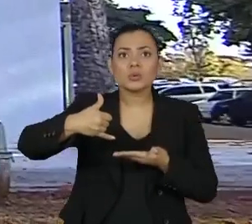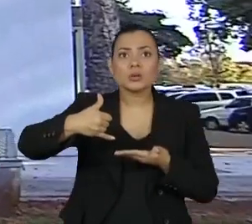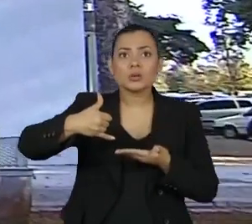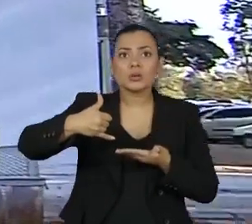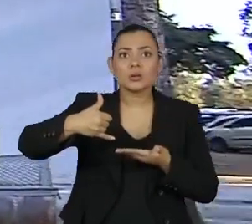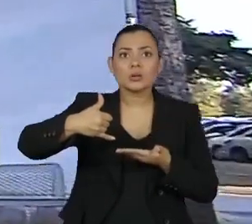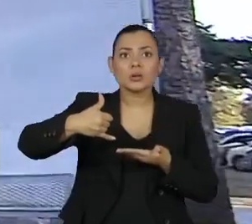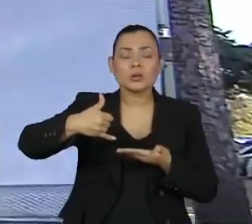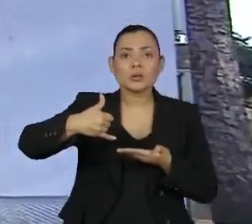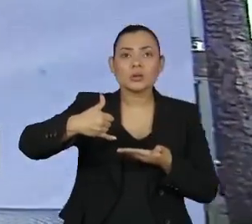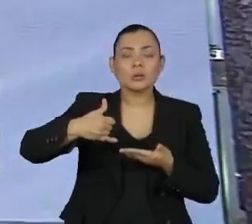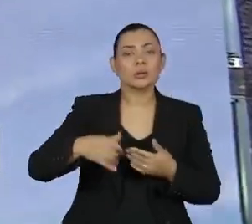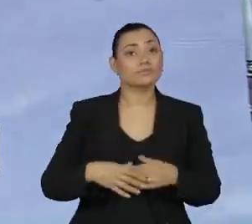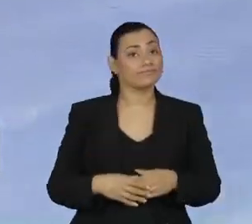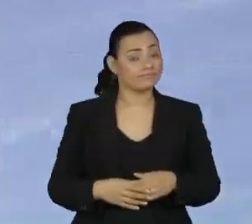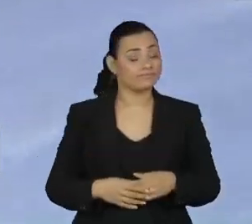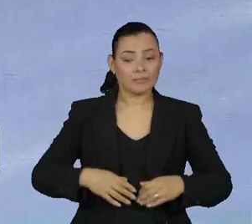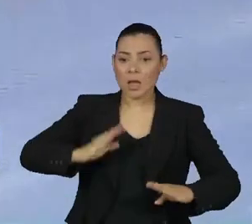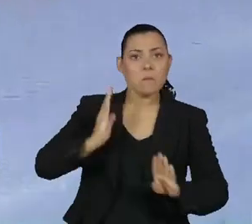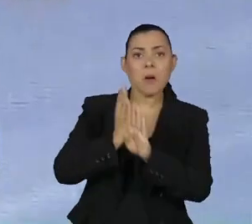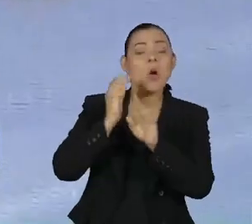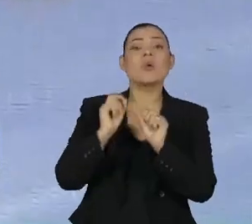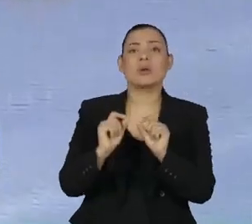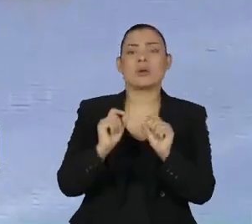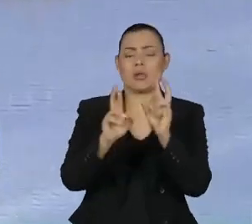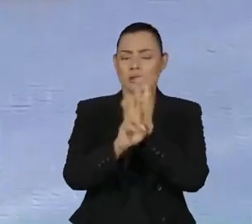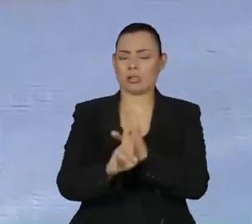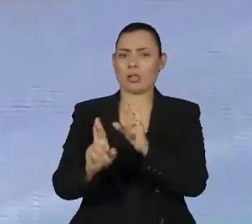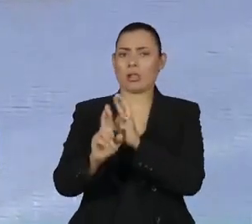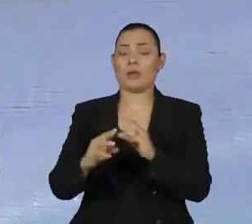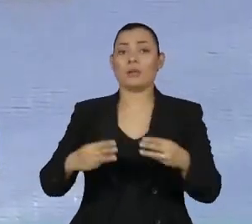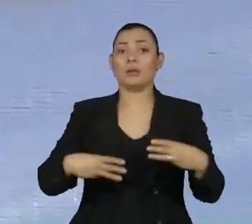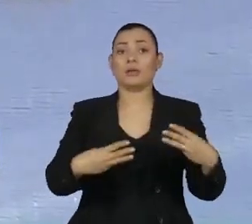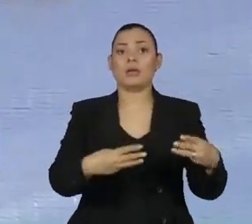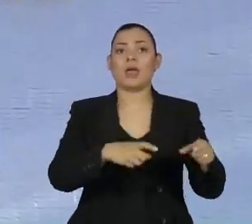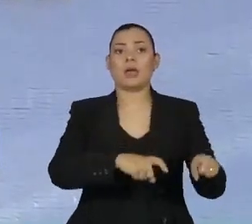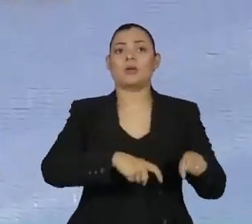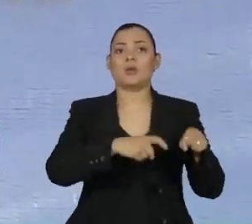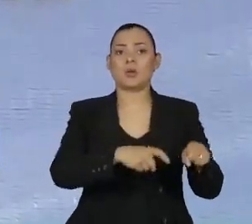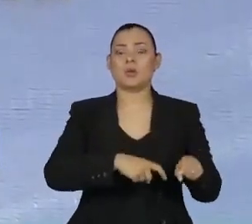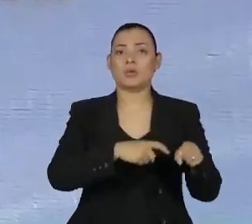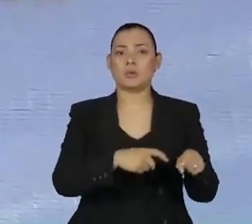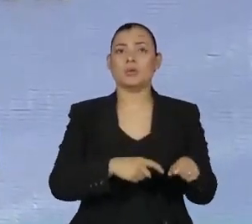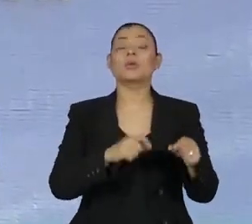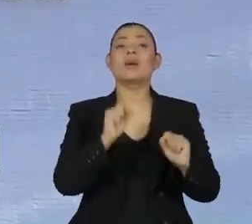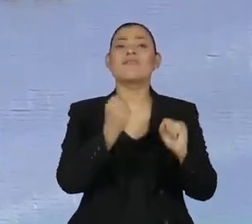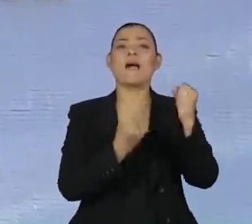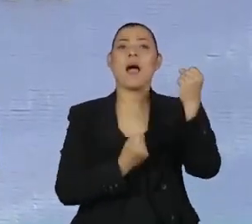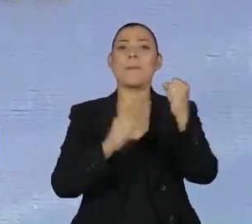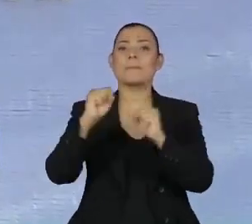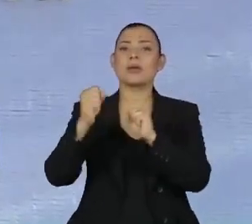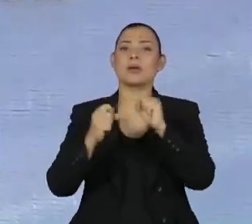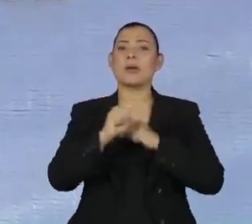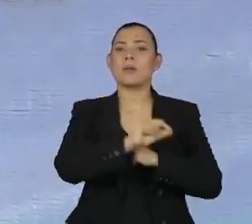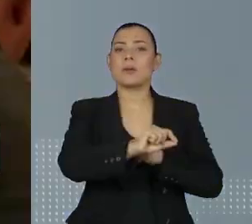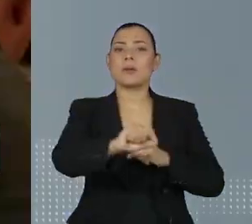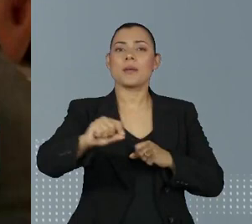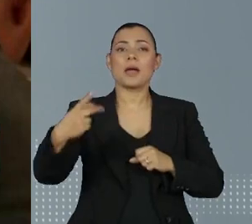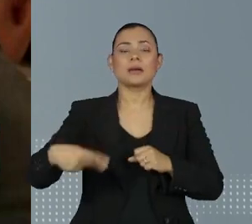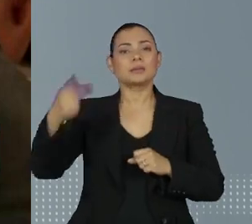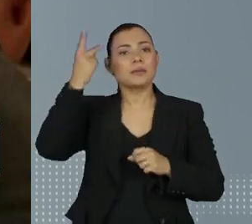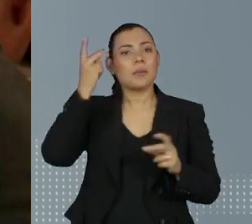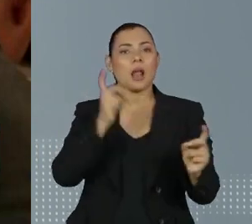falsificado a apreensão foi realizada por uma força tarefa do Ministério da Agricultura e Pecuária em fábricas e pontos de comércio em São